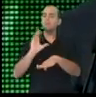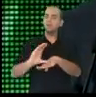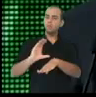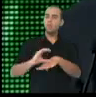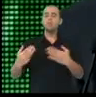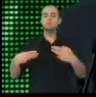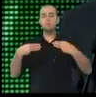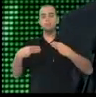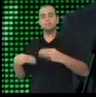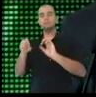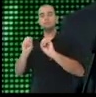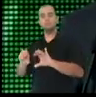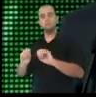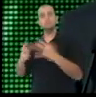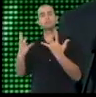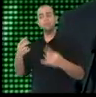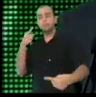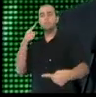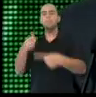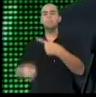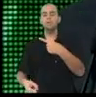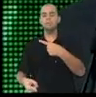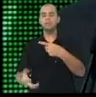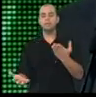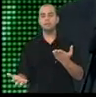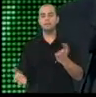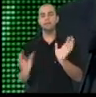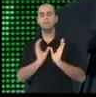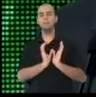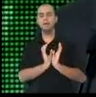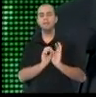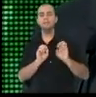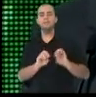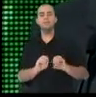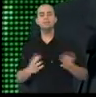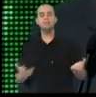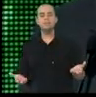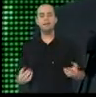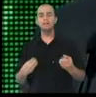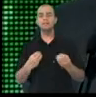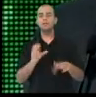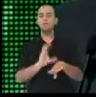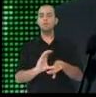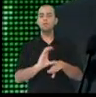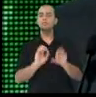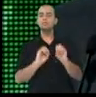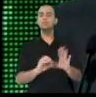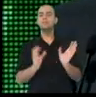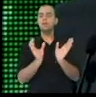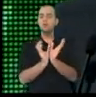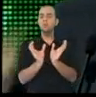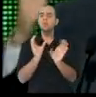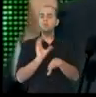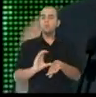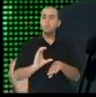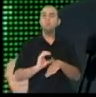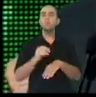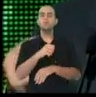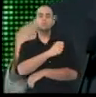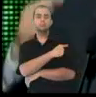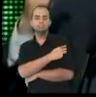Educação quis proibir a APAE de ensinar, de dar curso, de dar o curso primário, fazer isso ou aquilo.